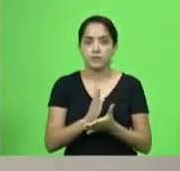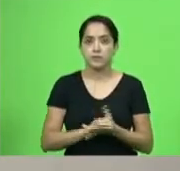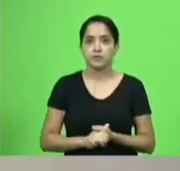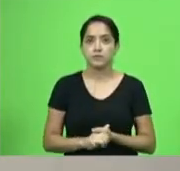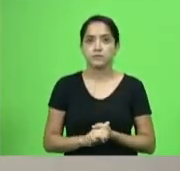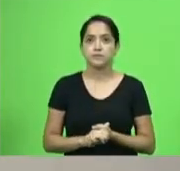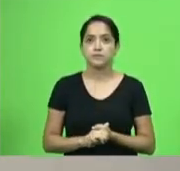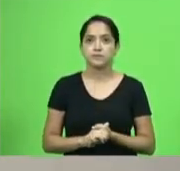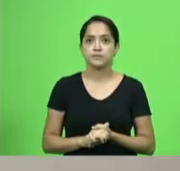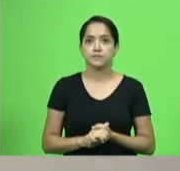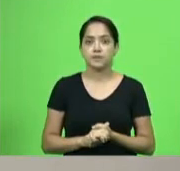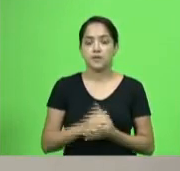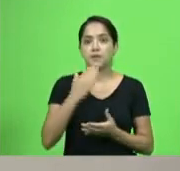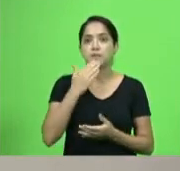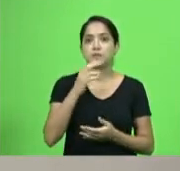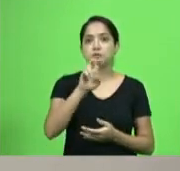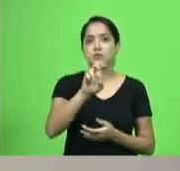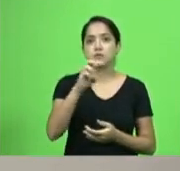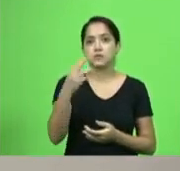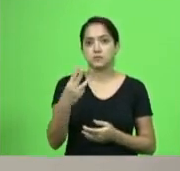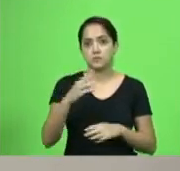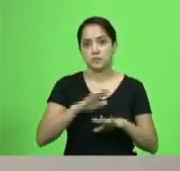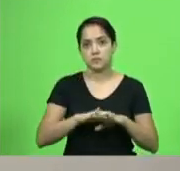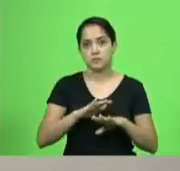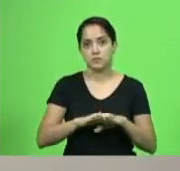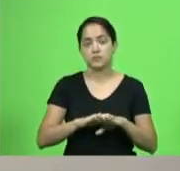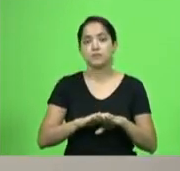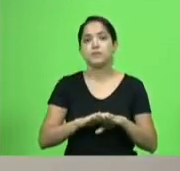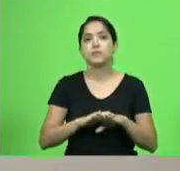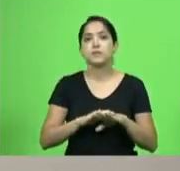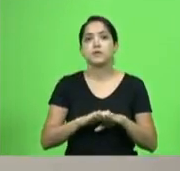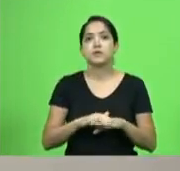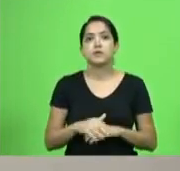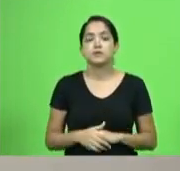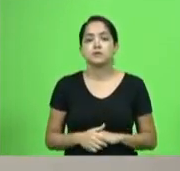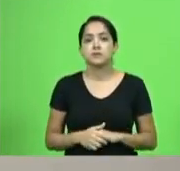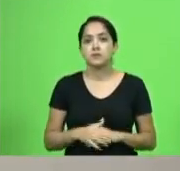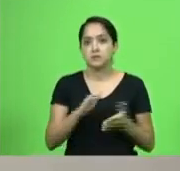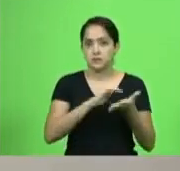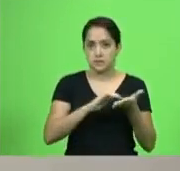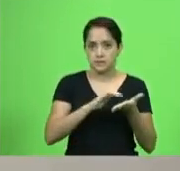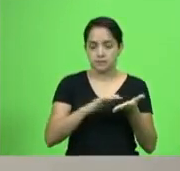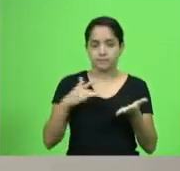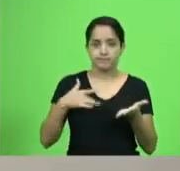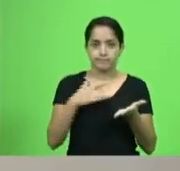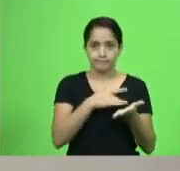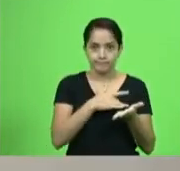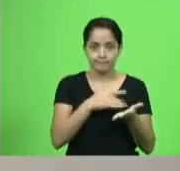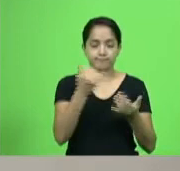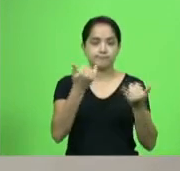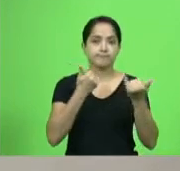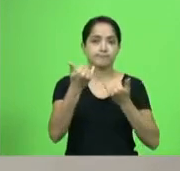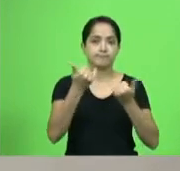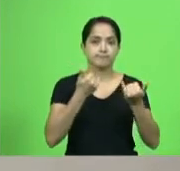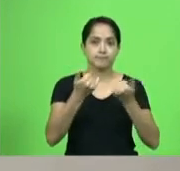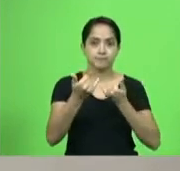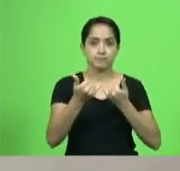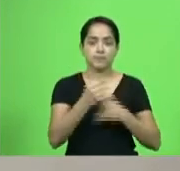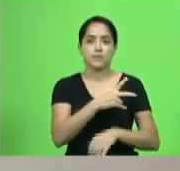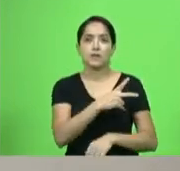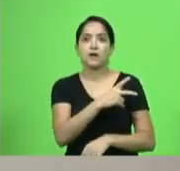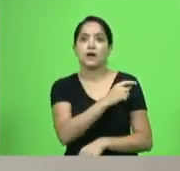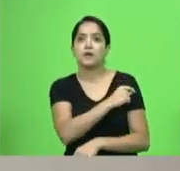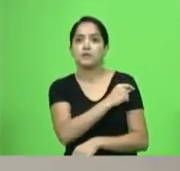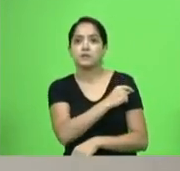unanimidade. Pedido de informação 53, autor deputado Sérgio Mota, solicitando ao secretário de Estado da Saúde informações acerca da vacinação